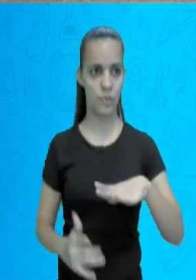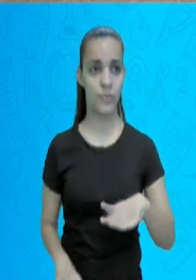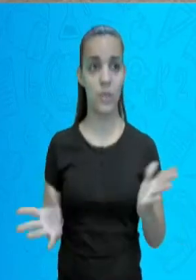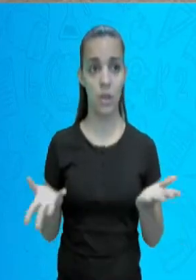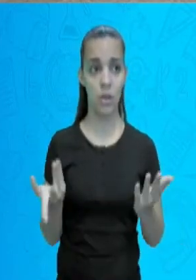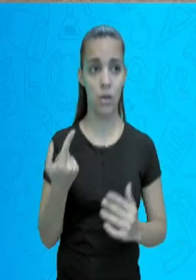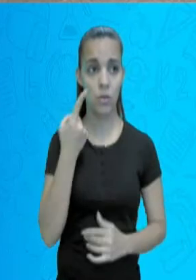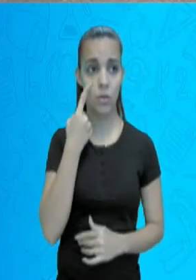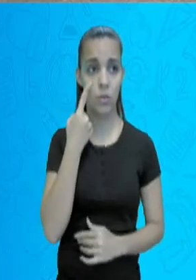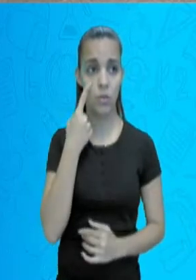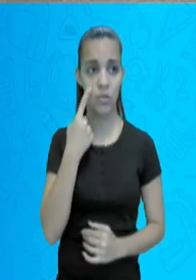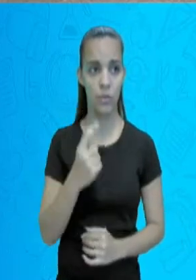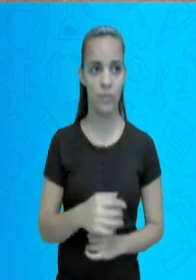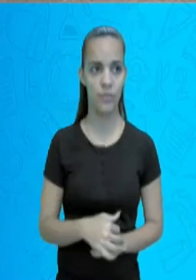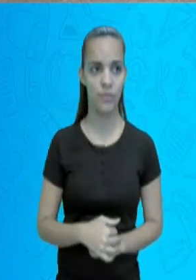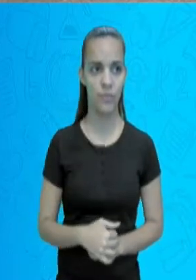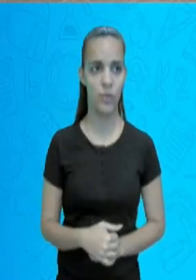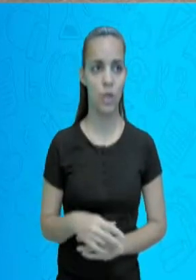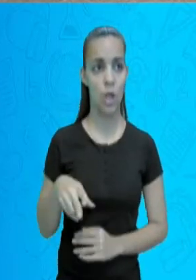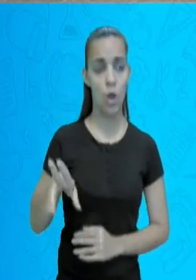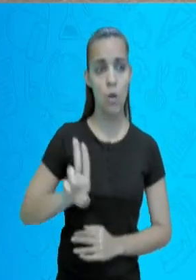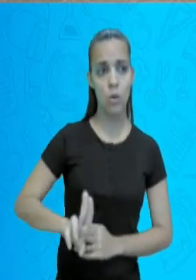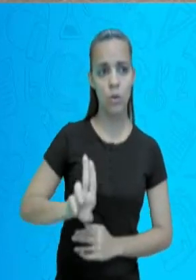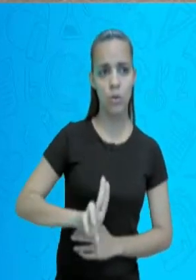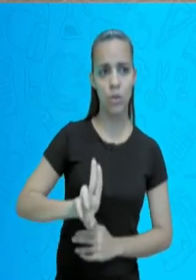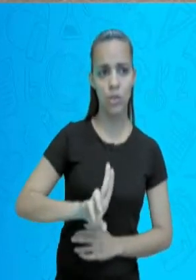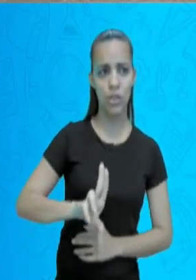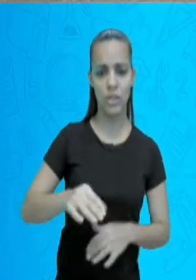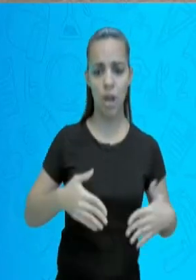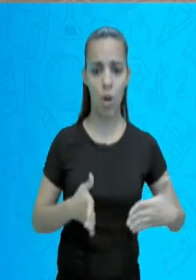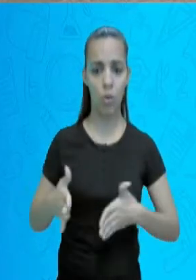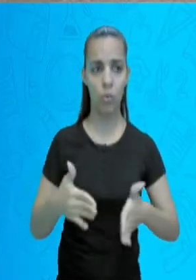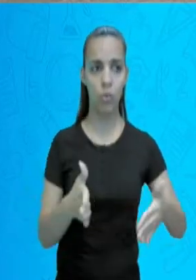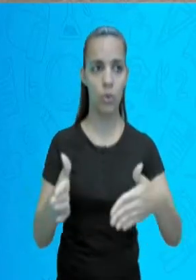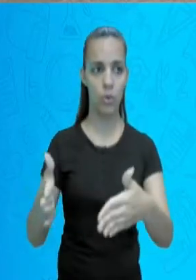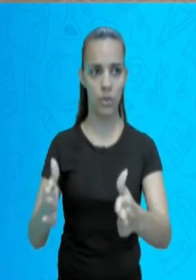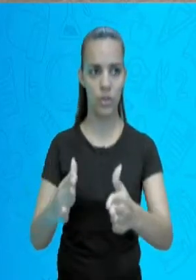ver que a utilização dos rios como